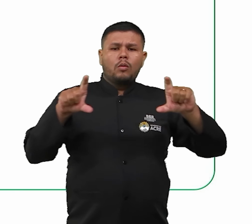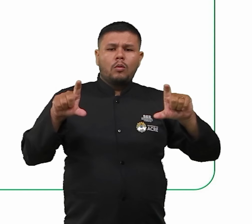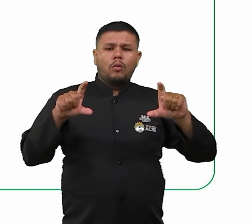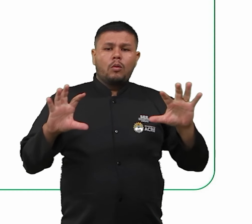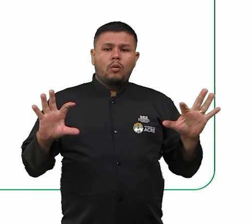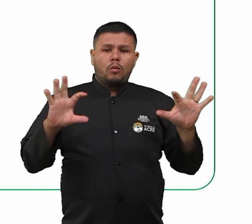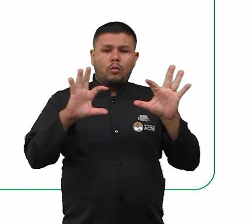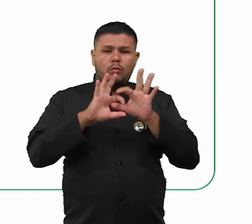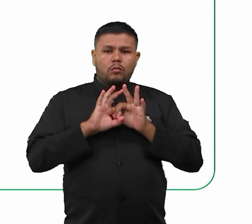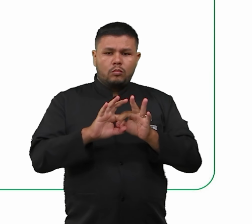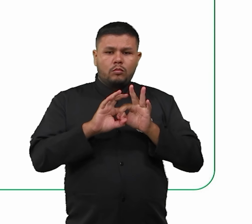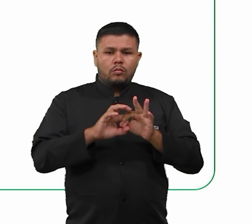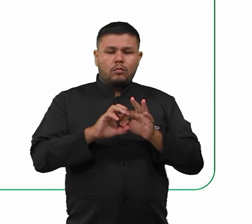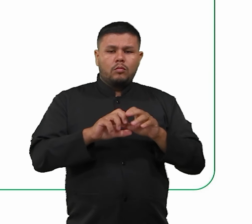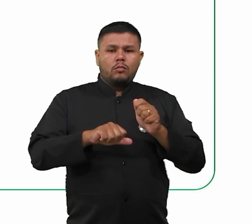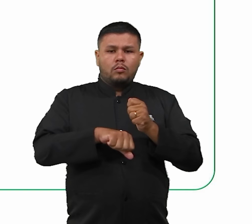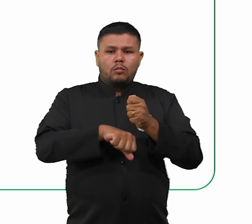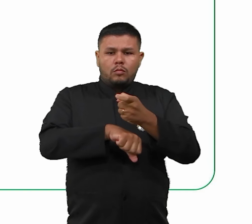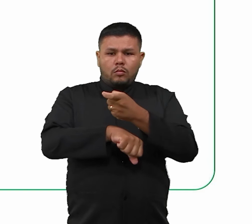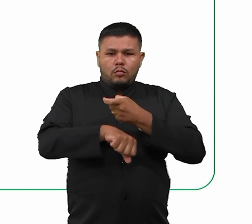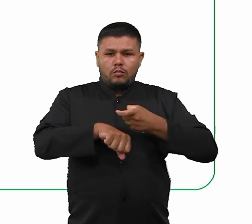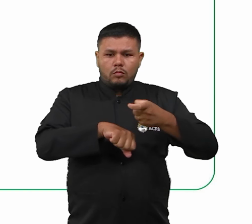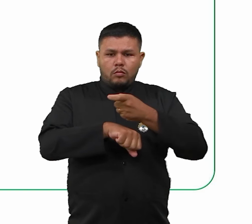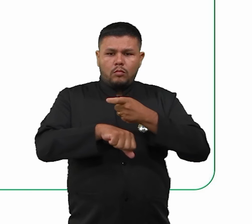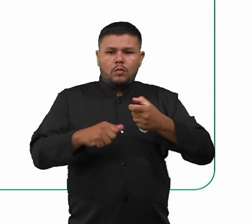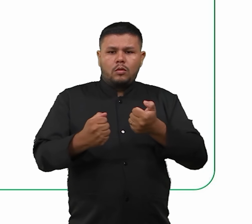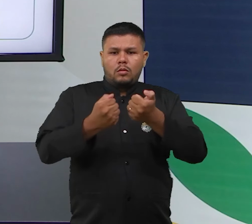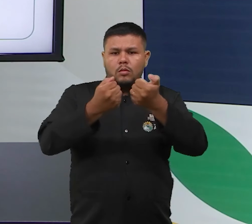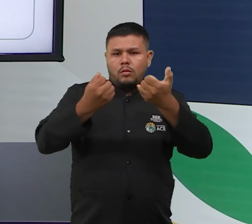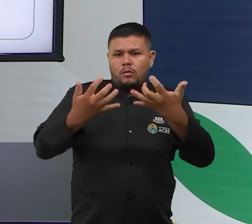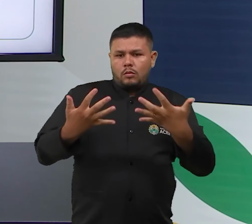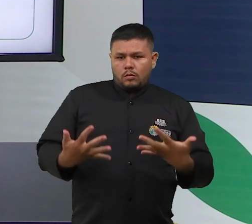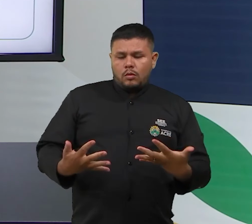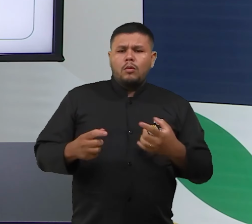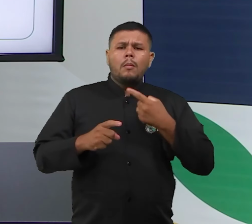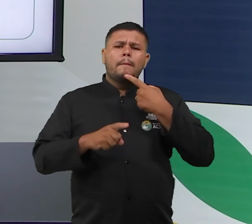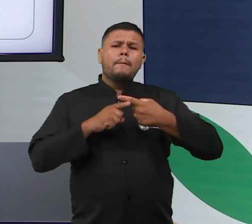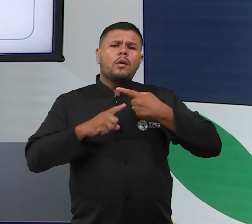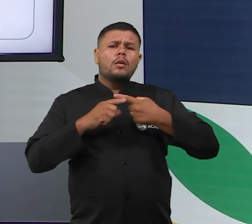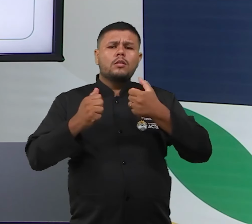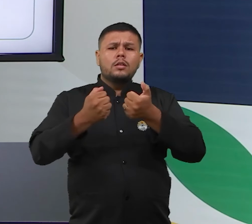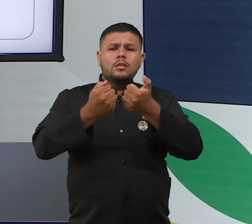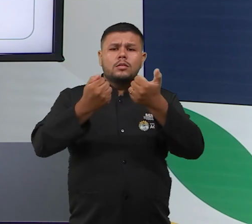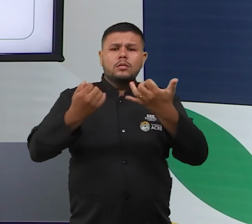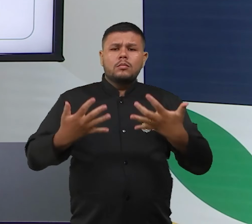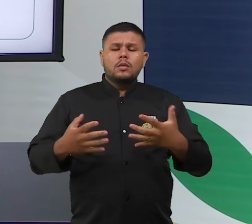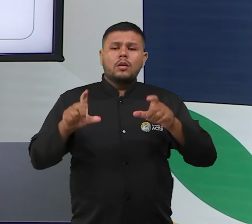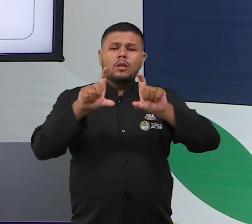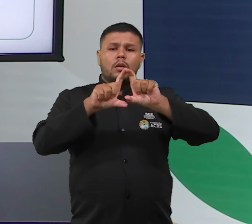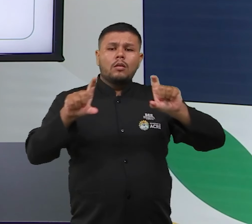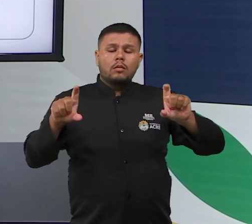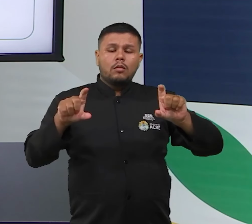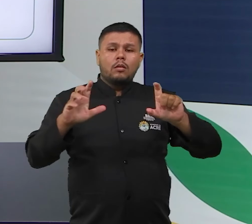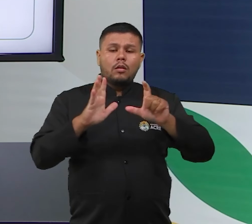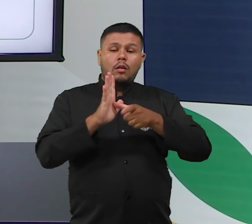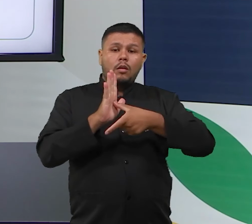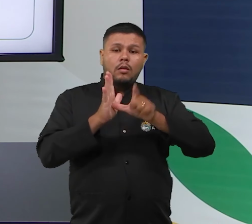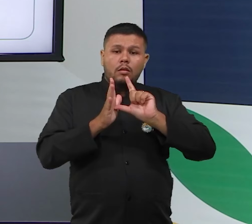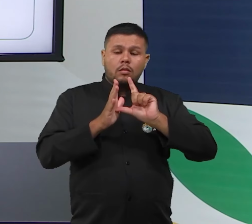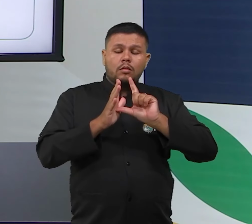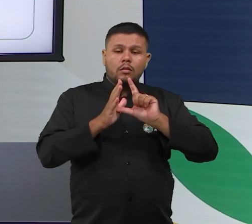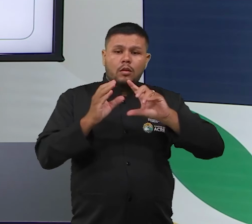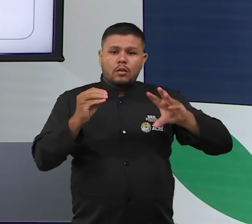subordinada, adjetiva, explicativa, porque ela está explicando a oração anterior, acrescentando uma informação. Mas